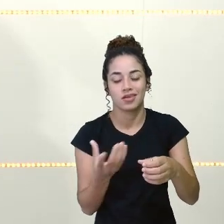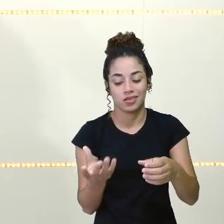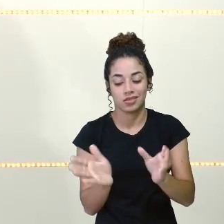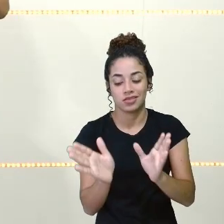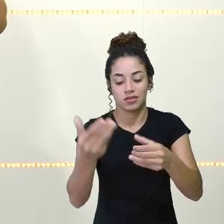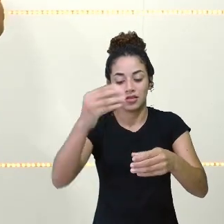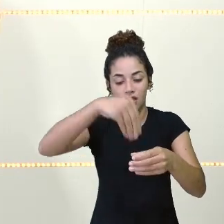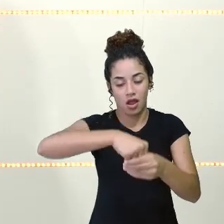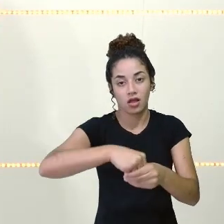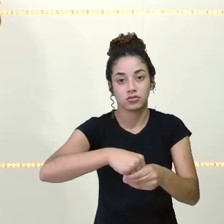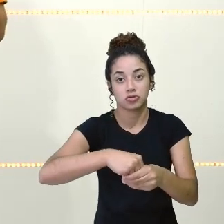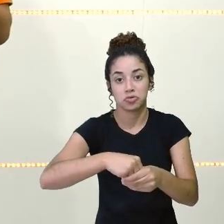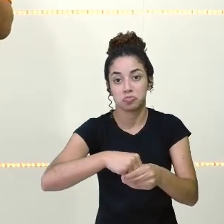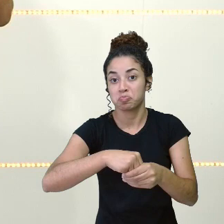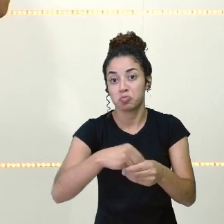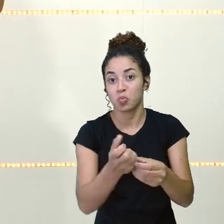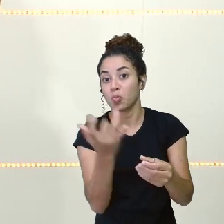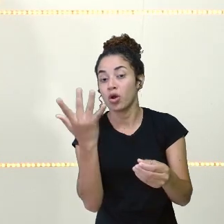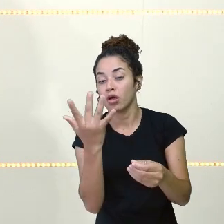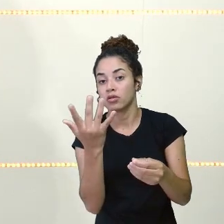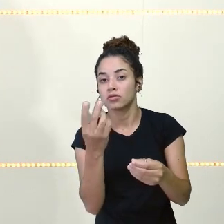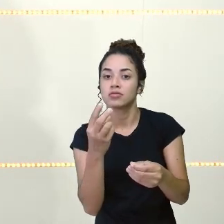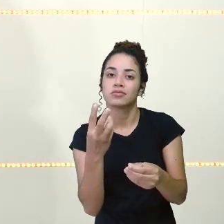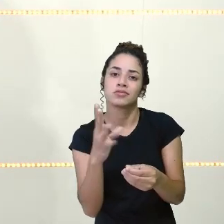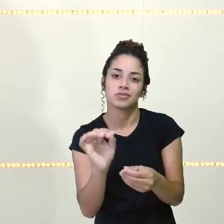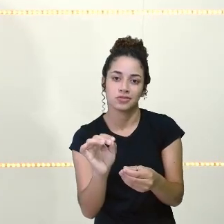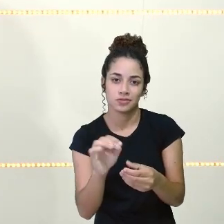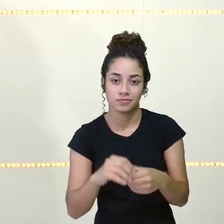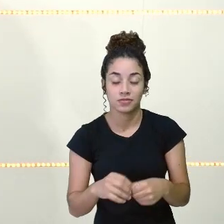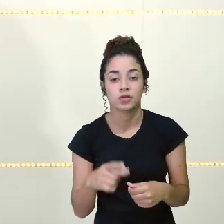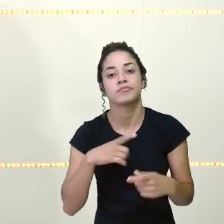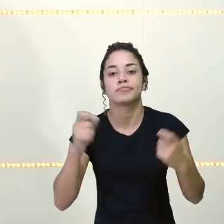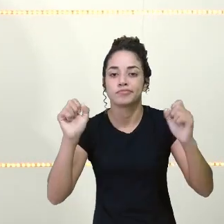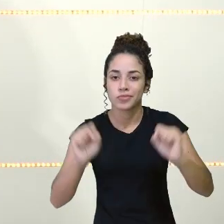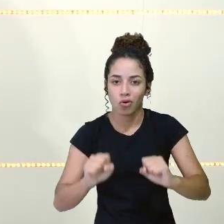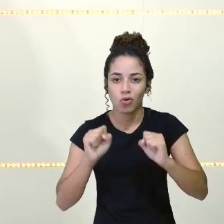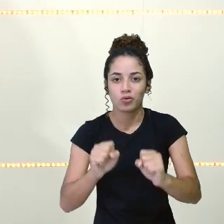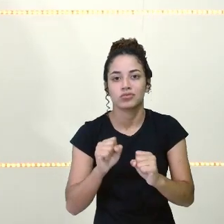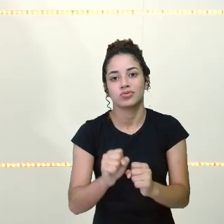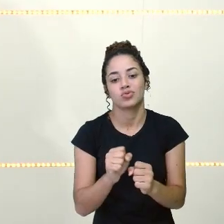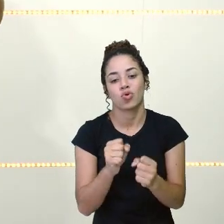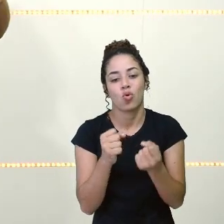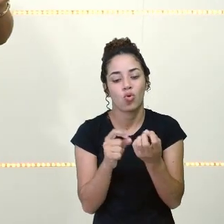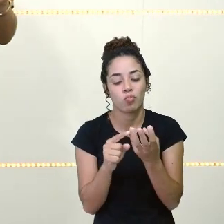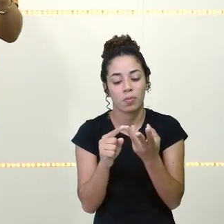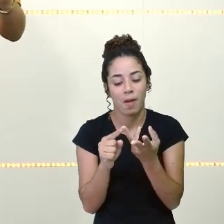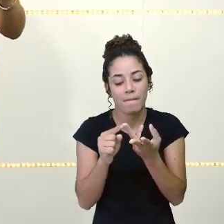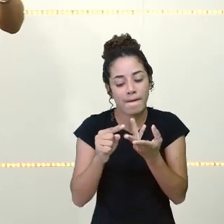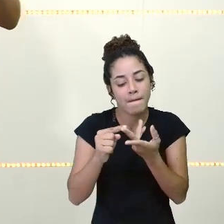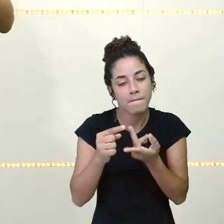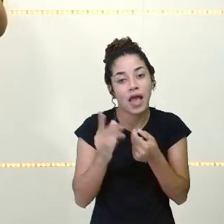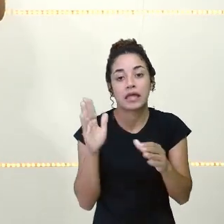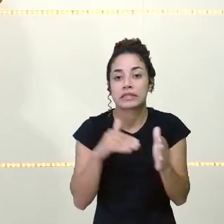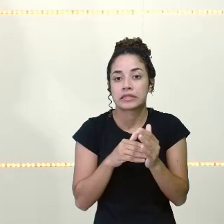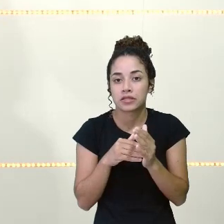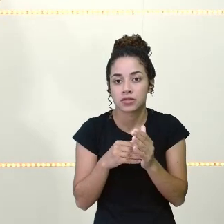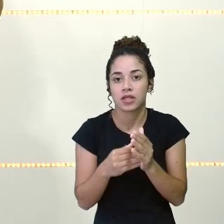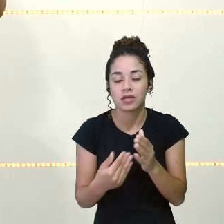30. Eu posso sair contando cada ovo da bandeja até chegar à